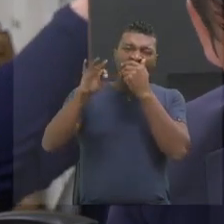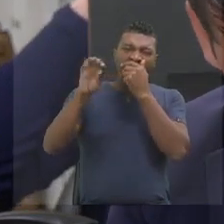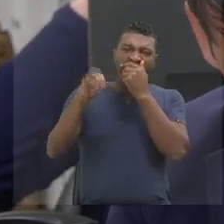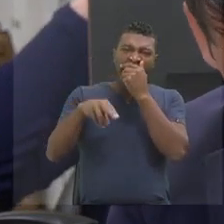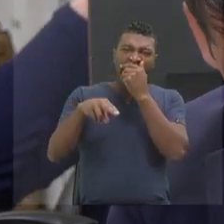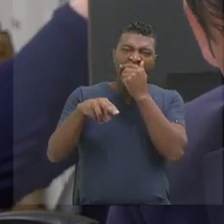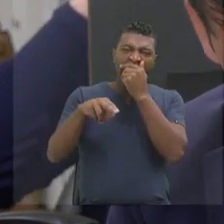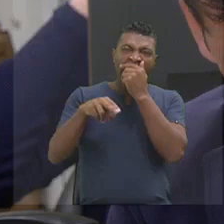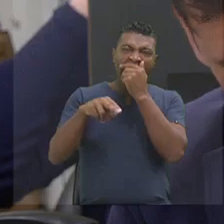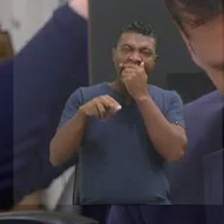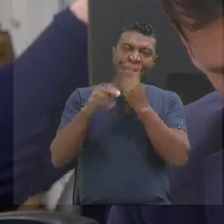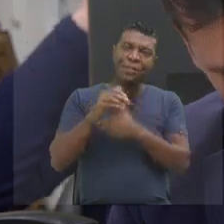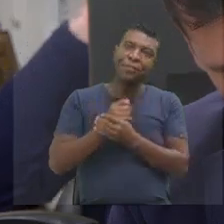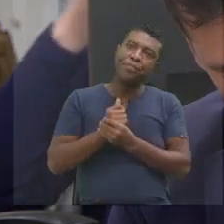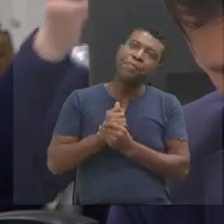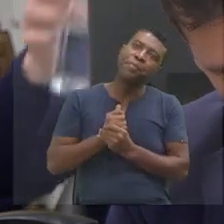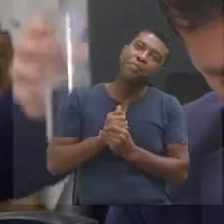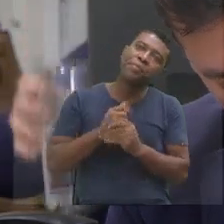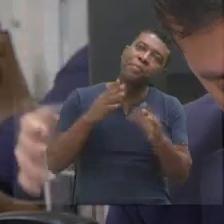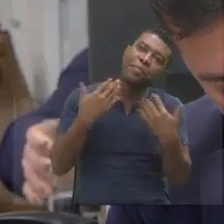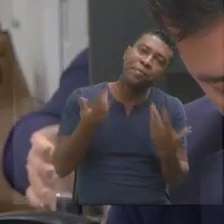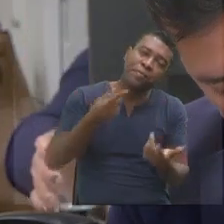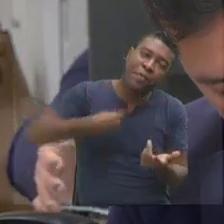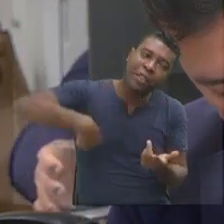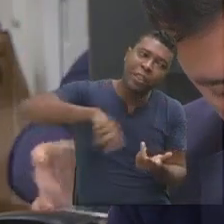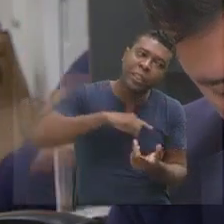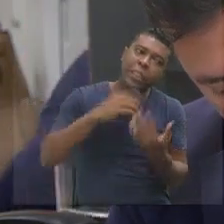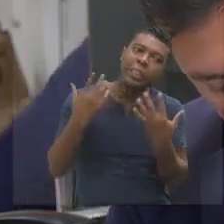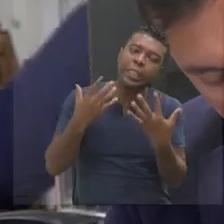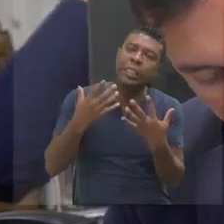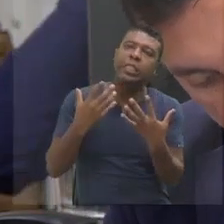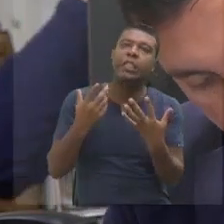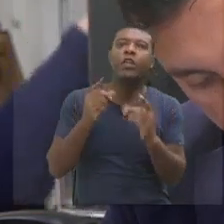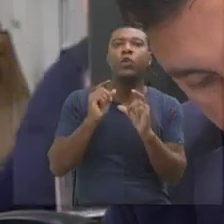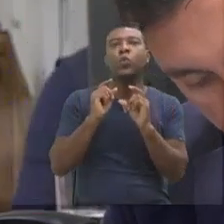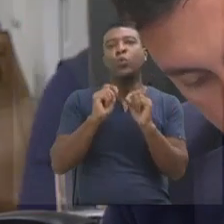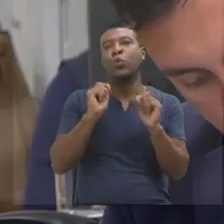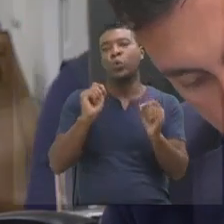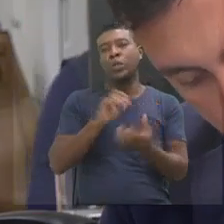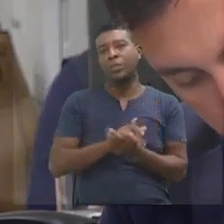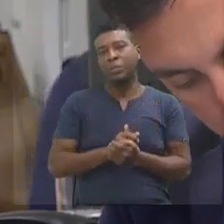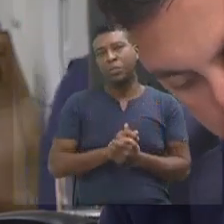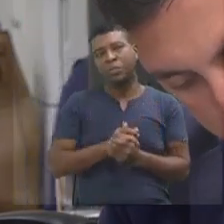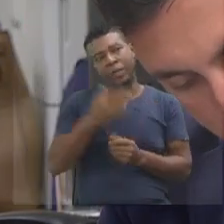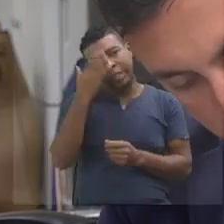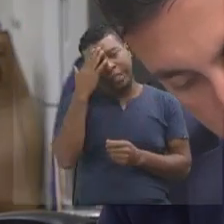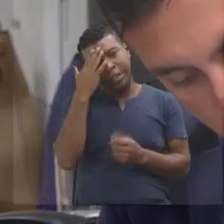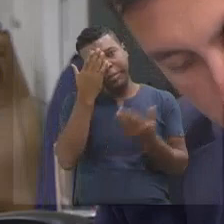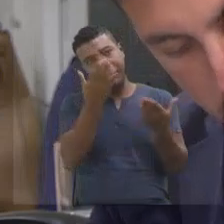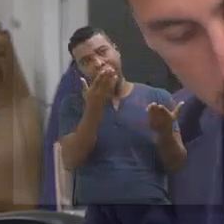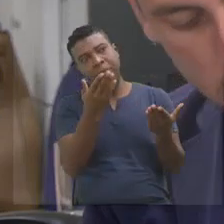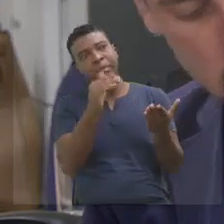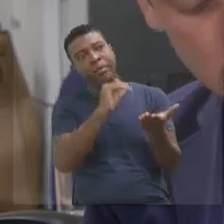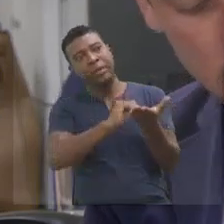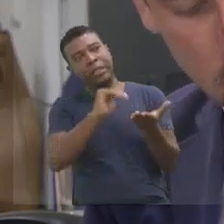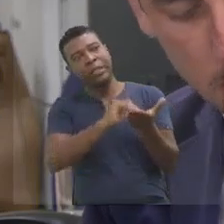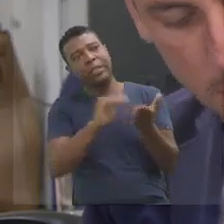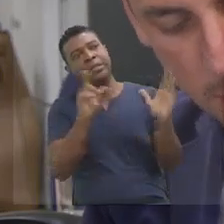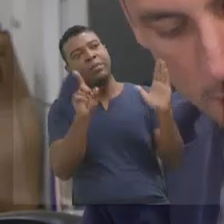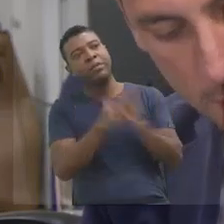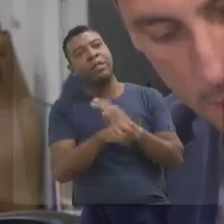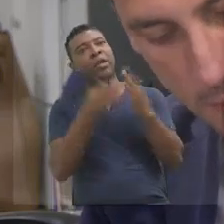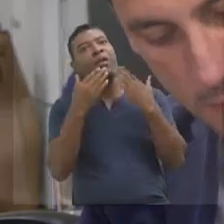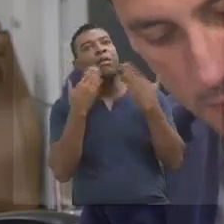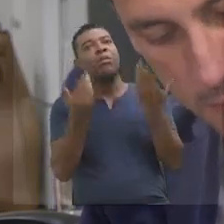e nós queríamos saber por exemplo do secretário Qual o valor previsto